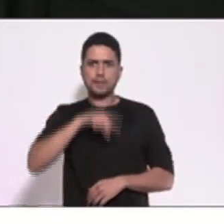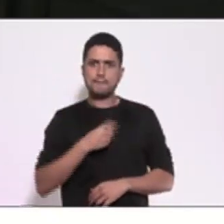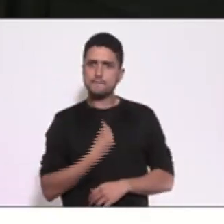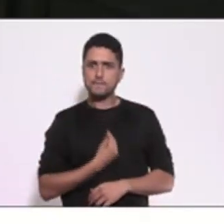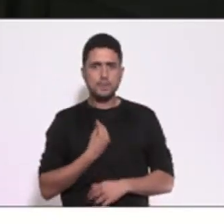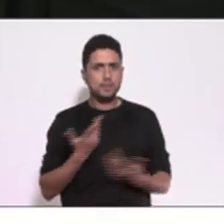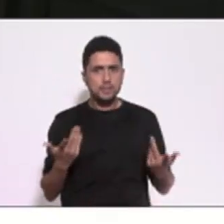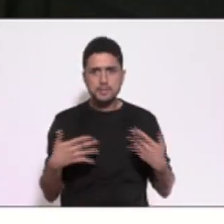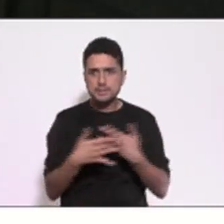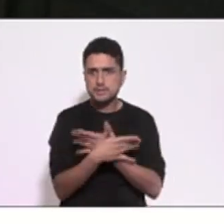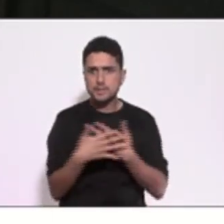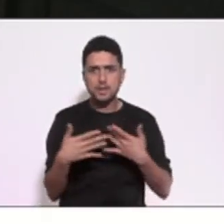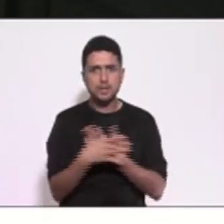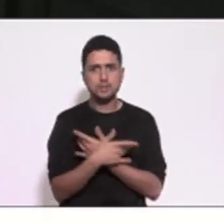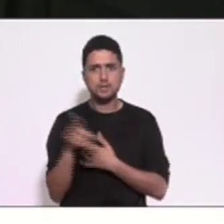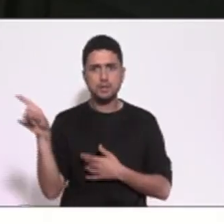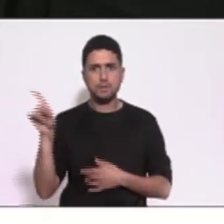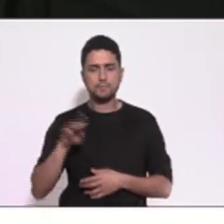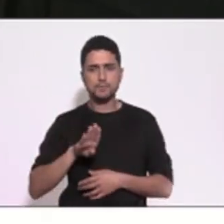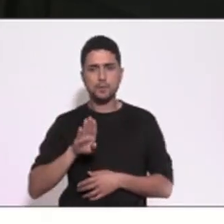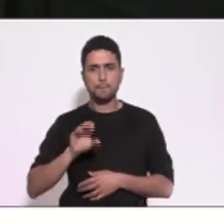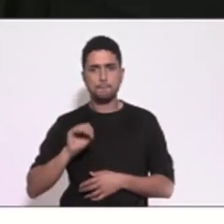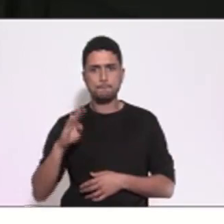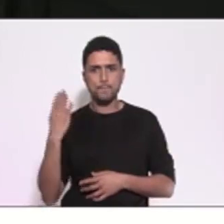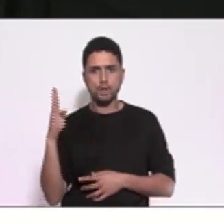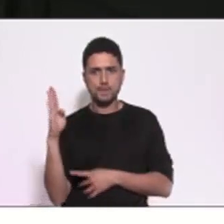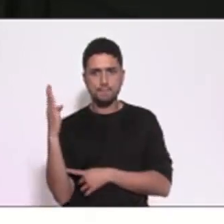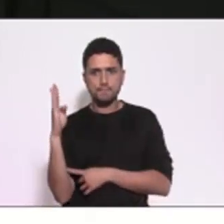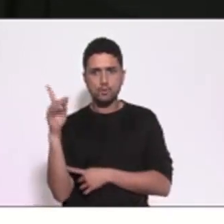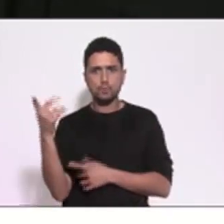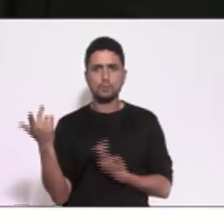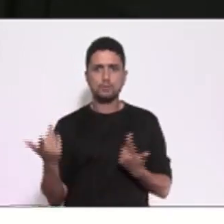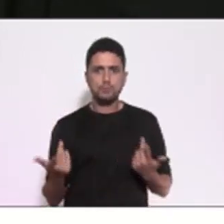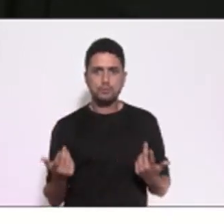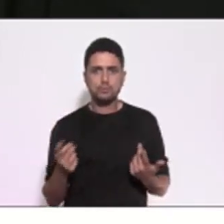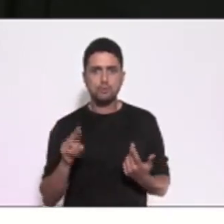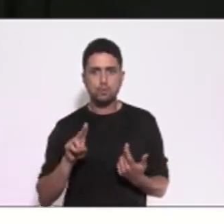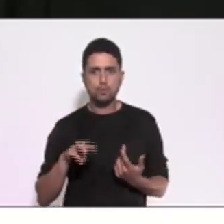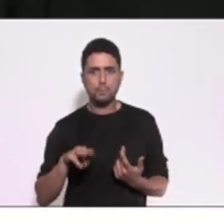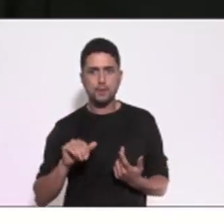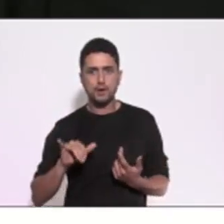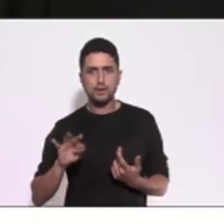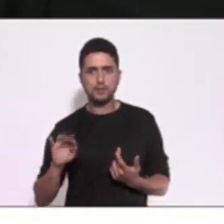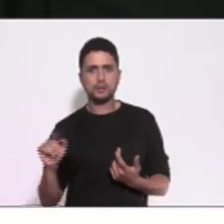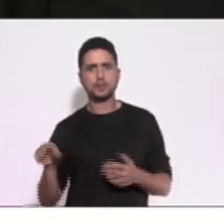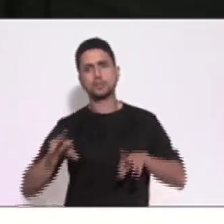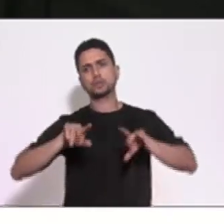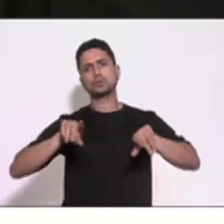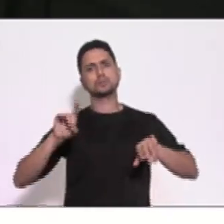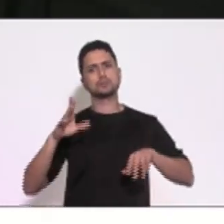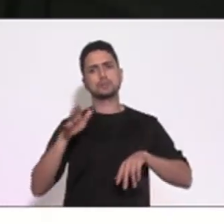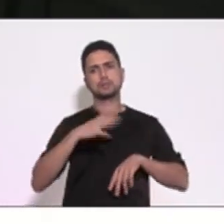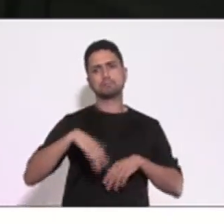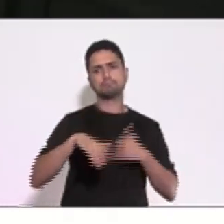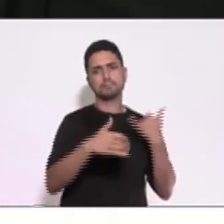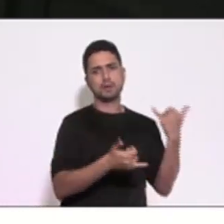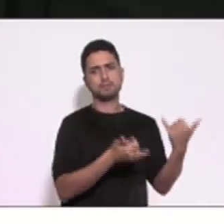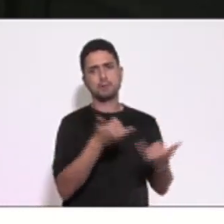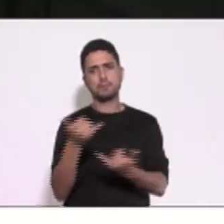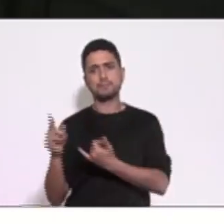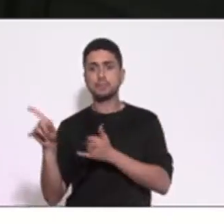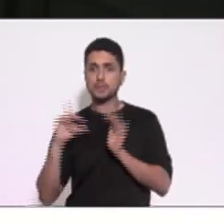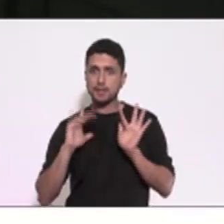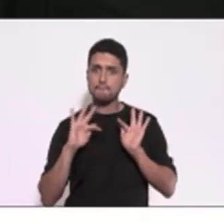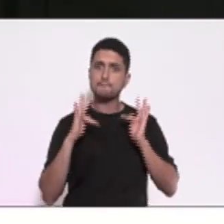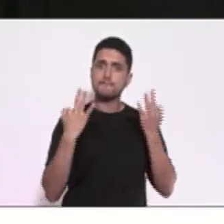nos bairros do entorno. Frequentado não é só espaço de boemia. Ali as famílias se